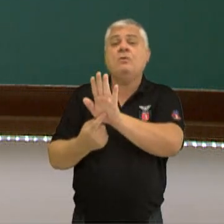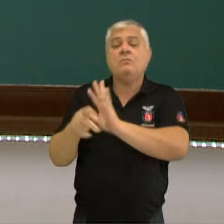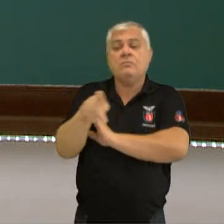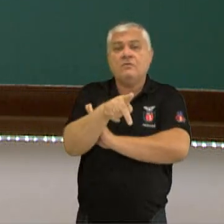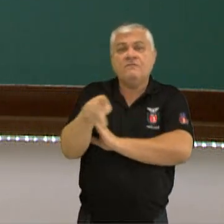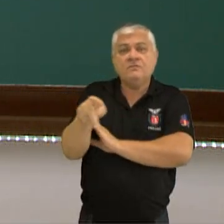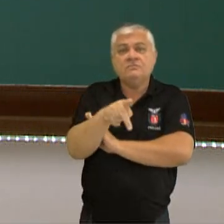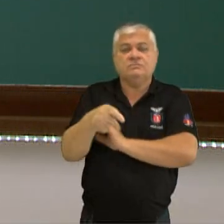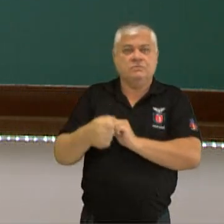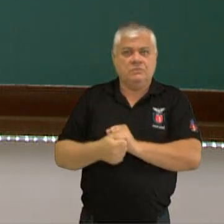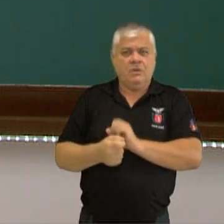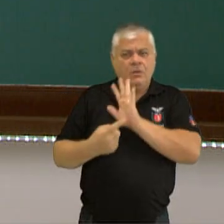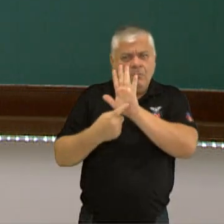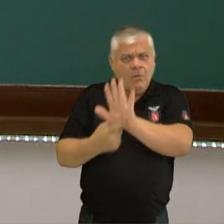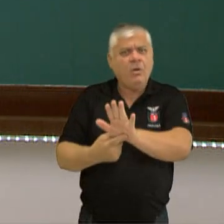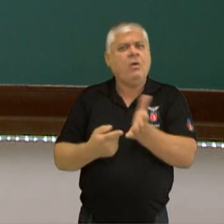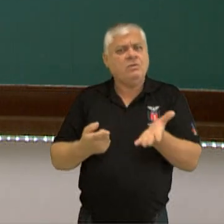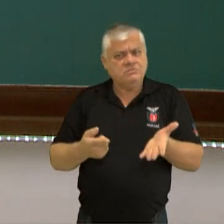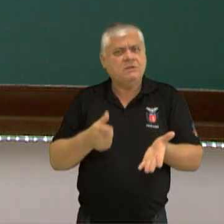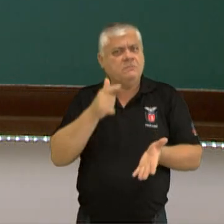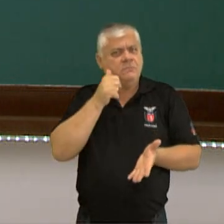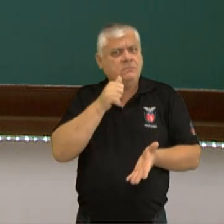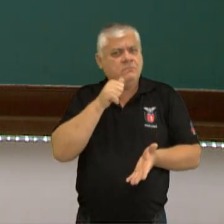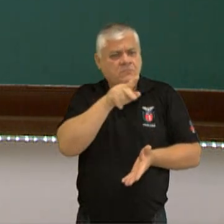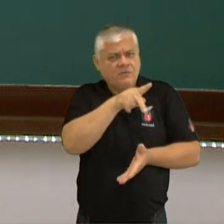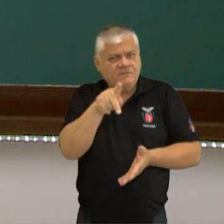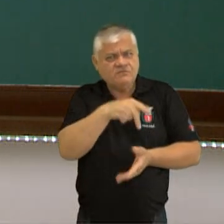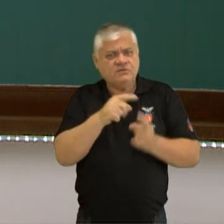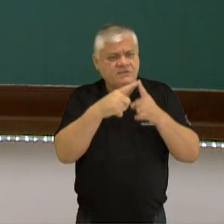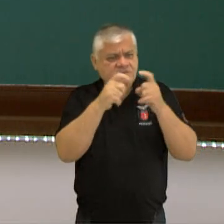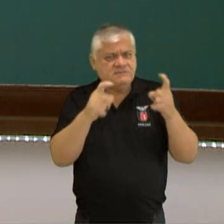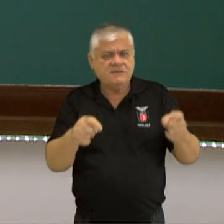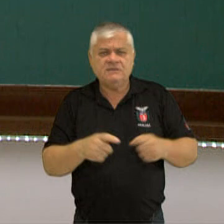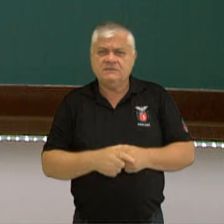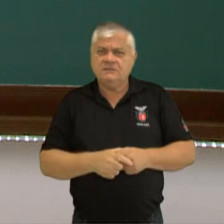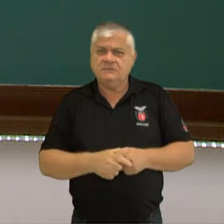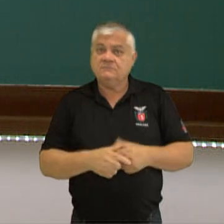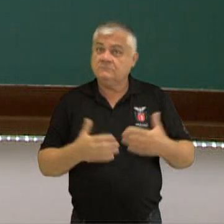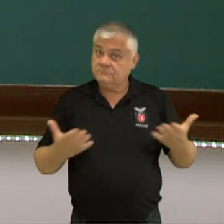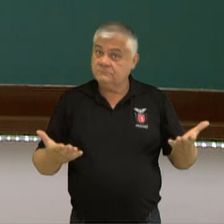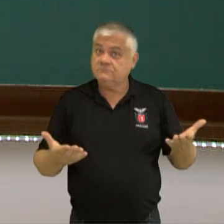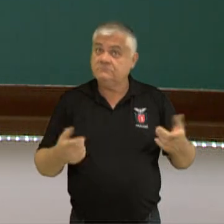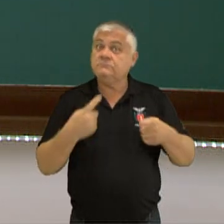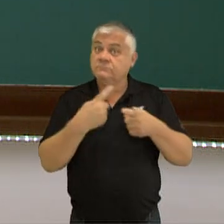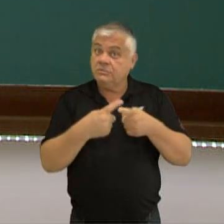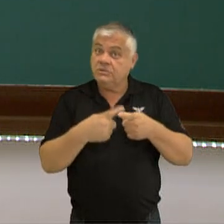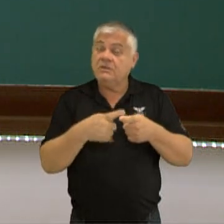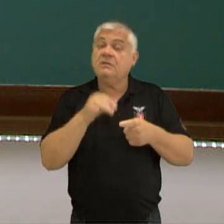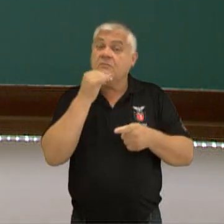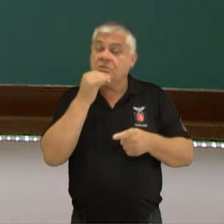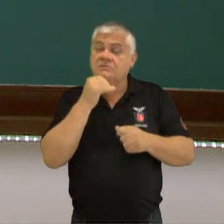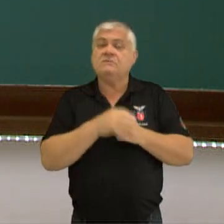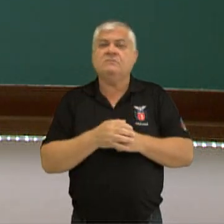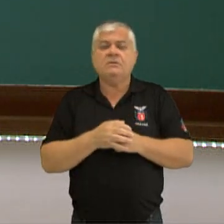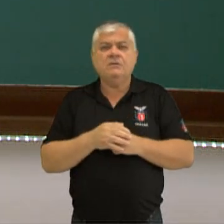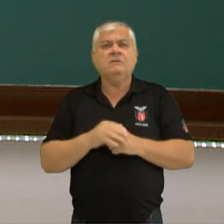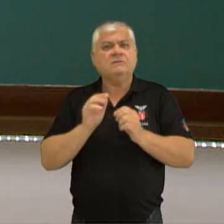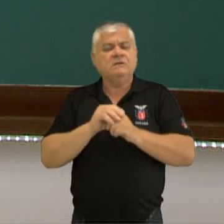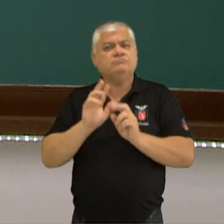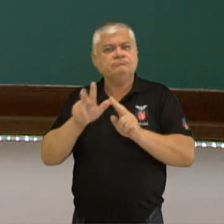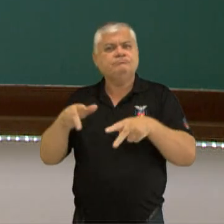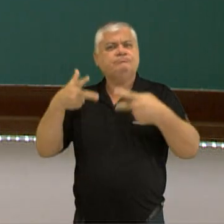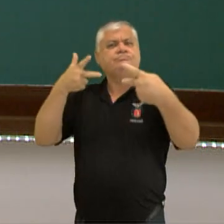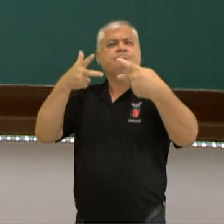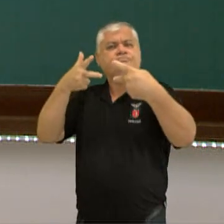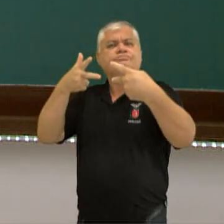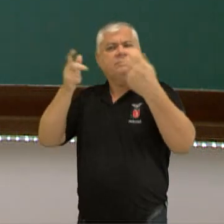professor, mostre para a sua professora de ciências. Mas, Fabiano, como que eu vou mostrar para eles? Através dos encontros, dos meets que